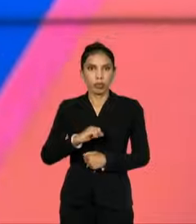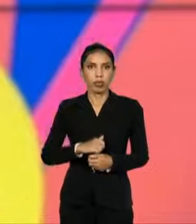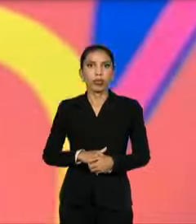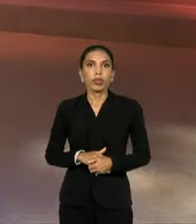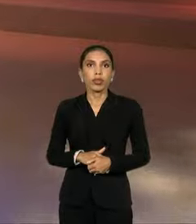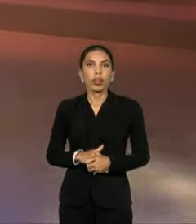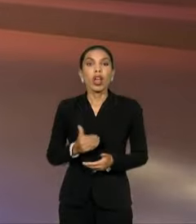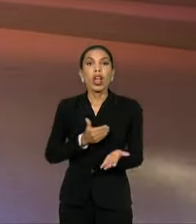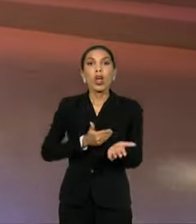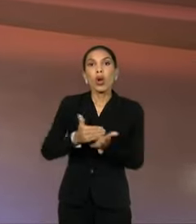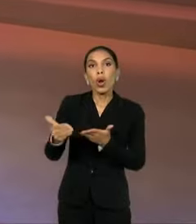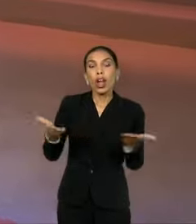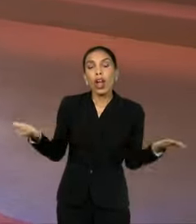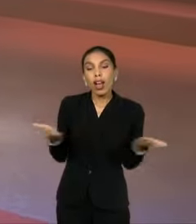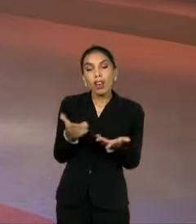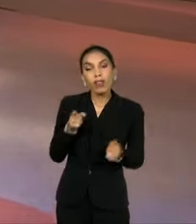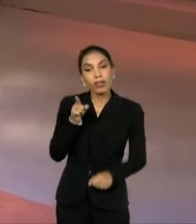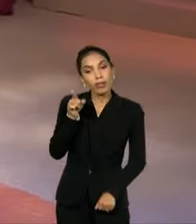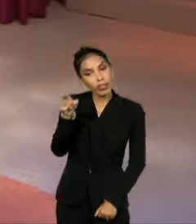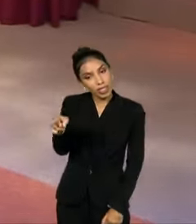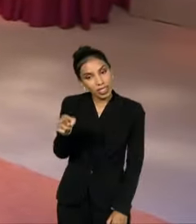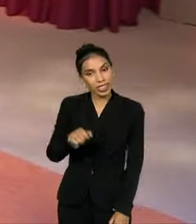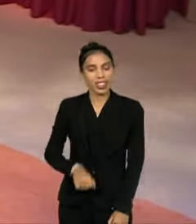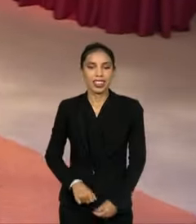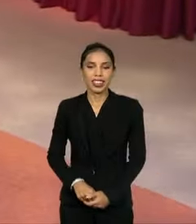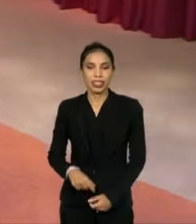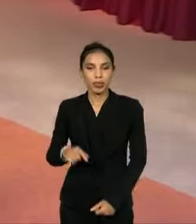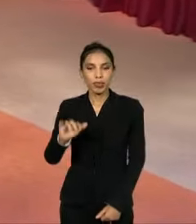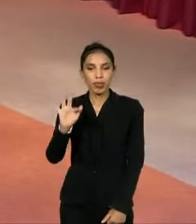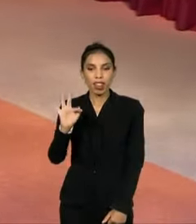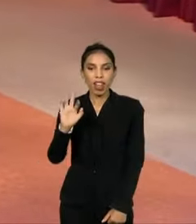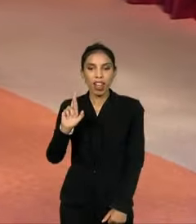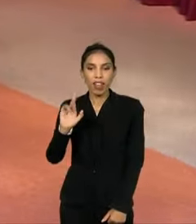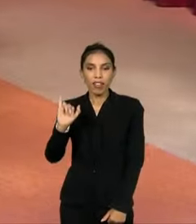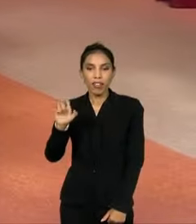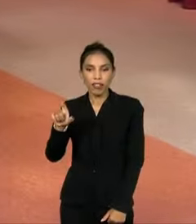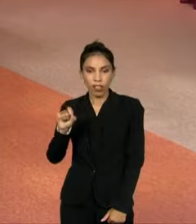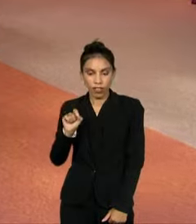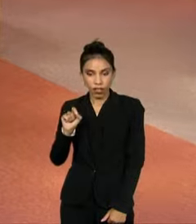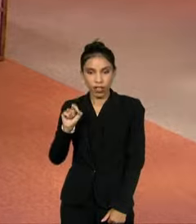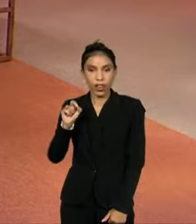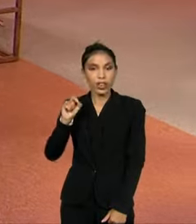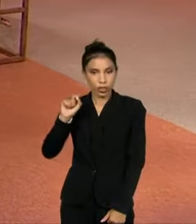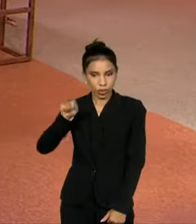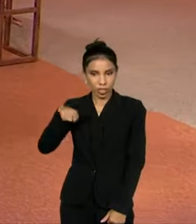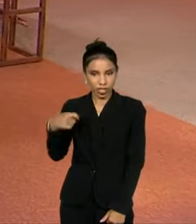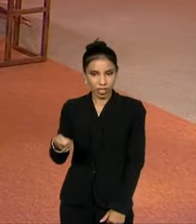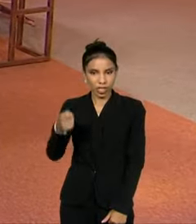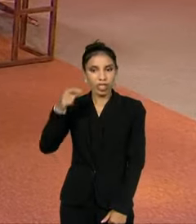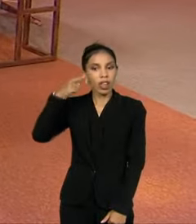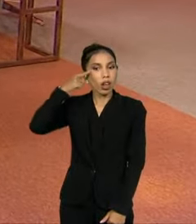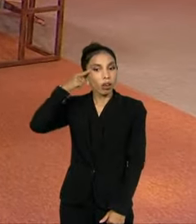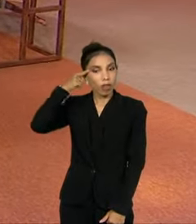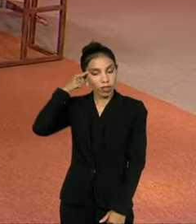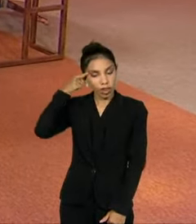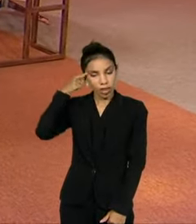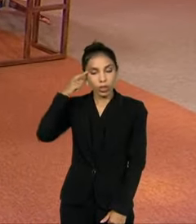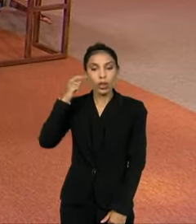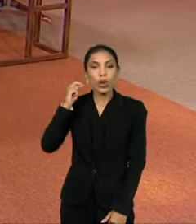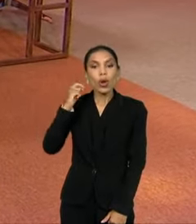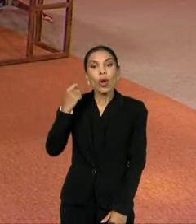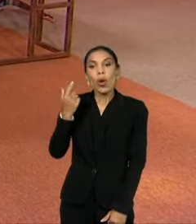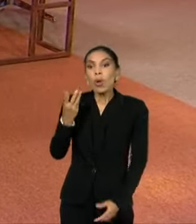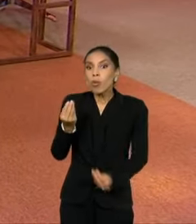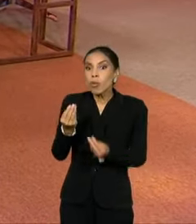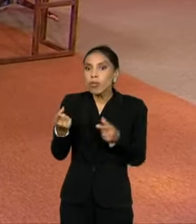219-9903-5329. E eu começo com você, Freixo, que era muito, muito próximo da Marielle, trabalhou